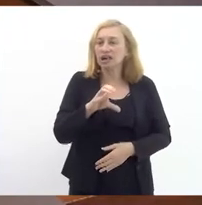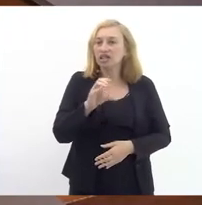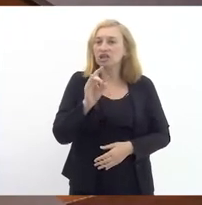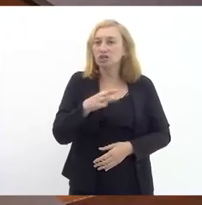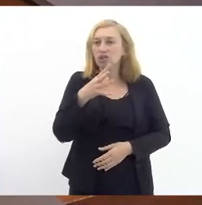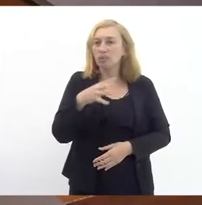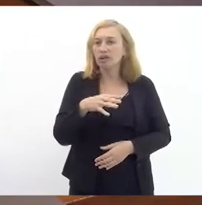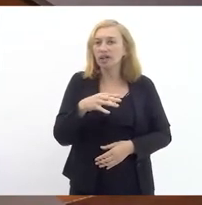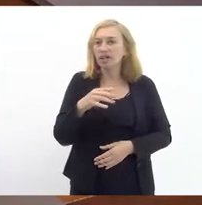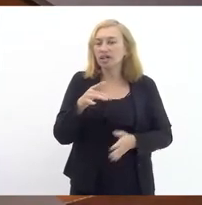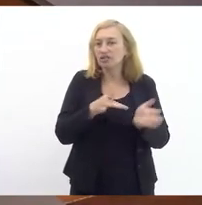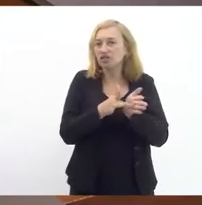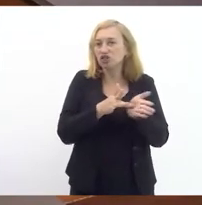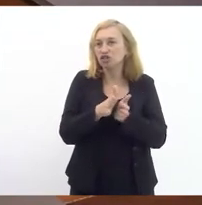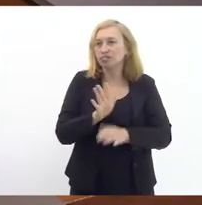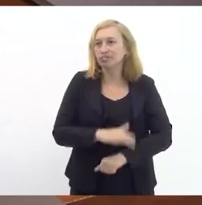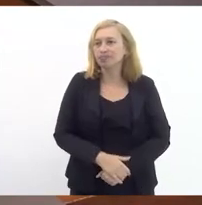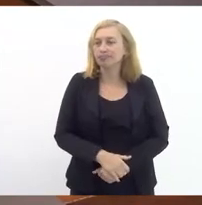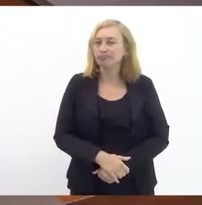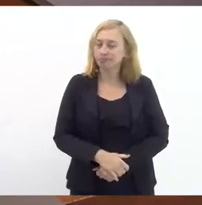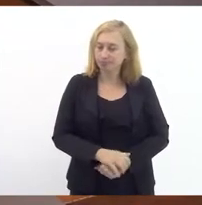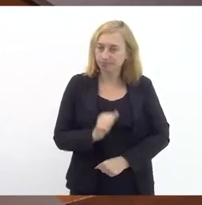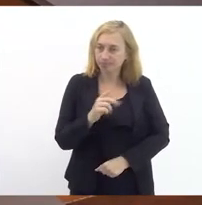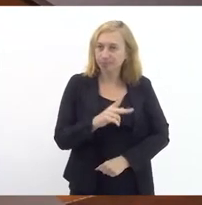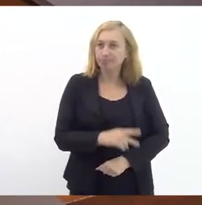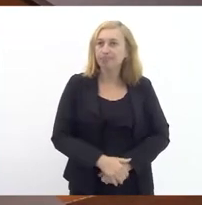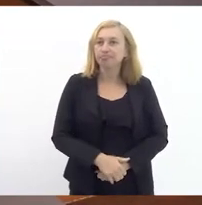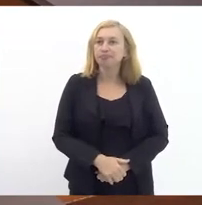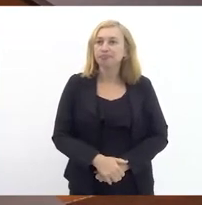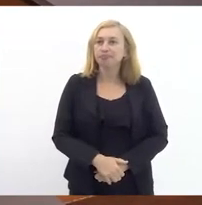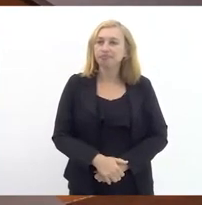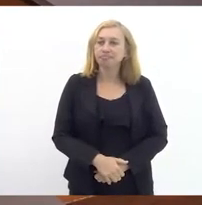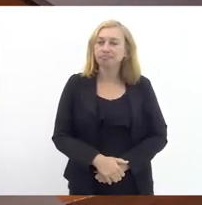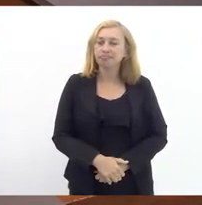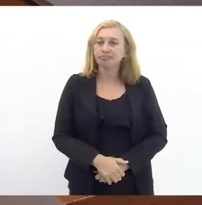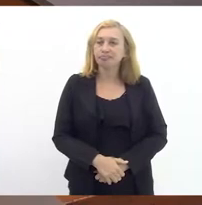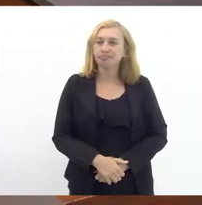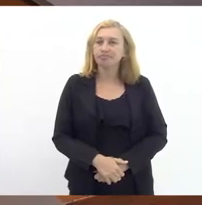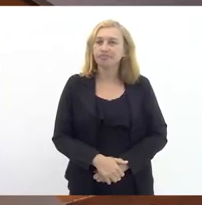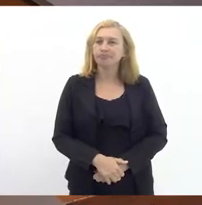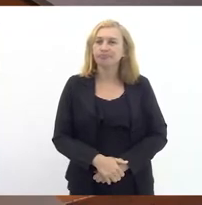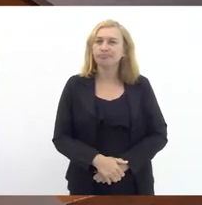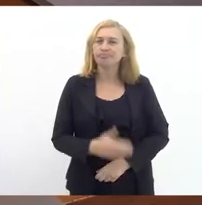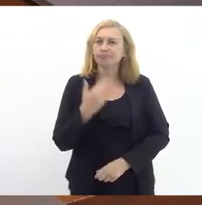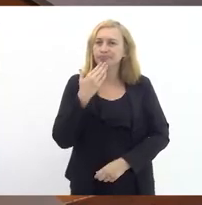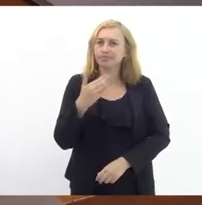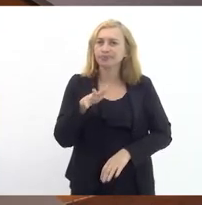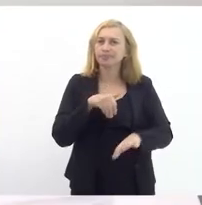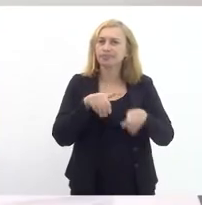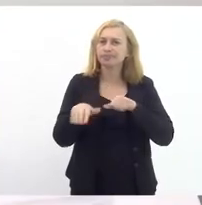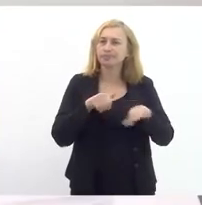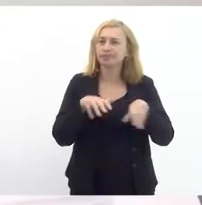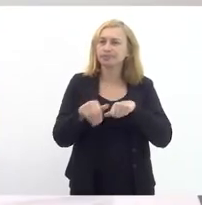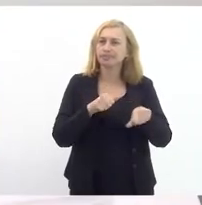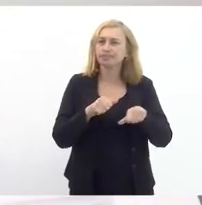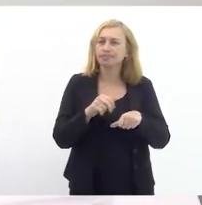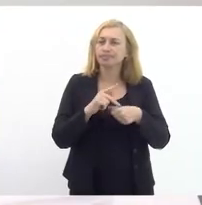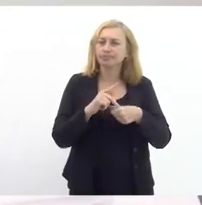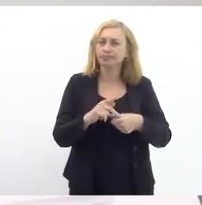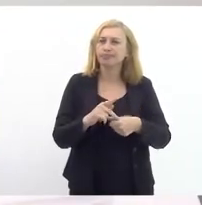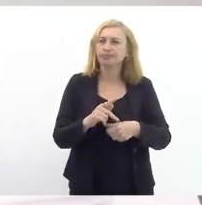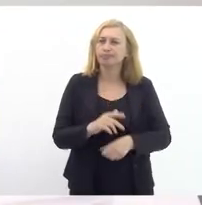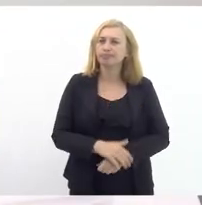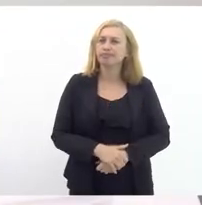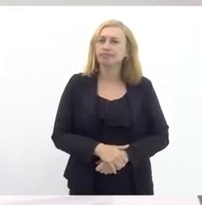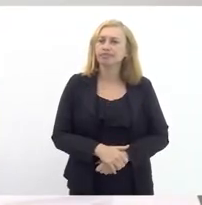barriga. Tá. Então, seguindo, pedi para chamar os promotores que